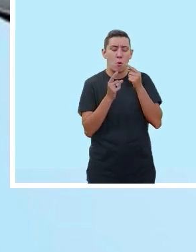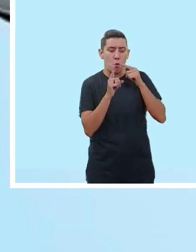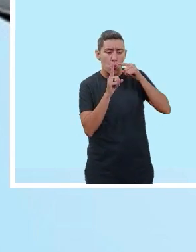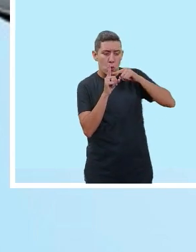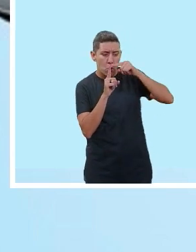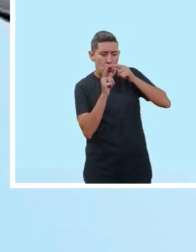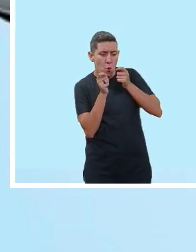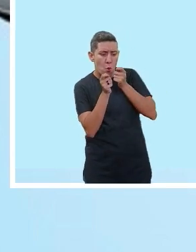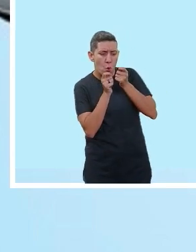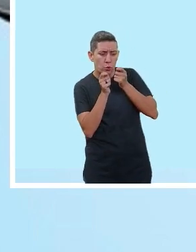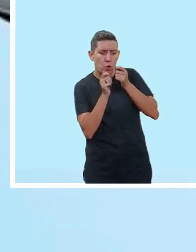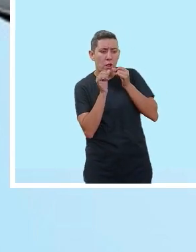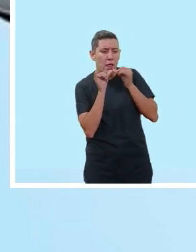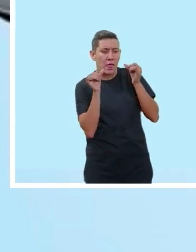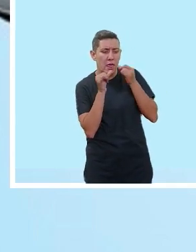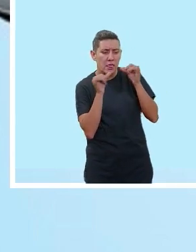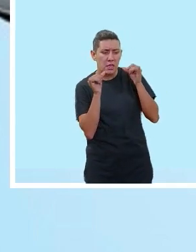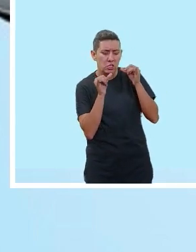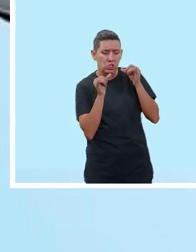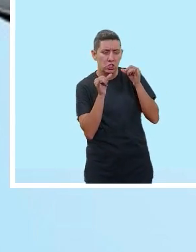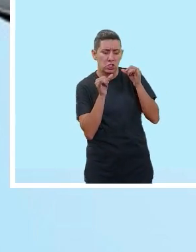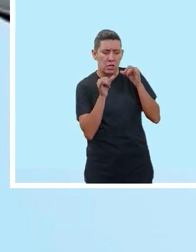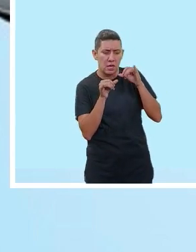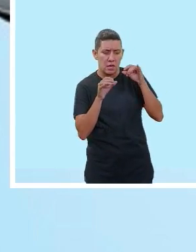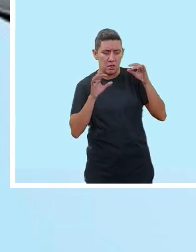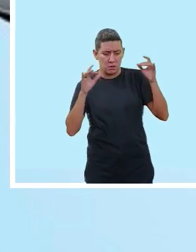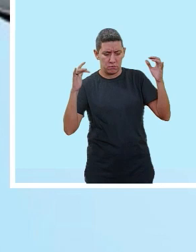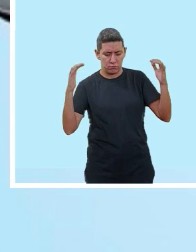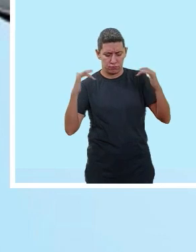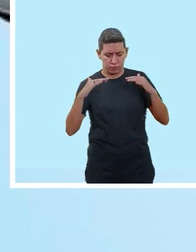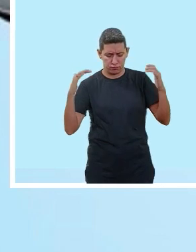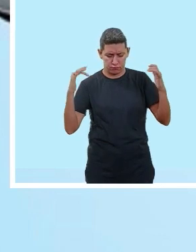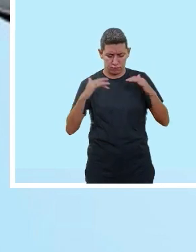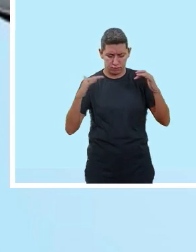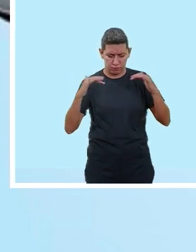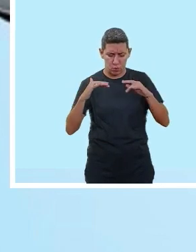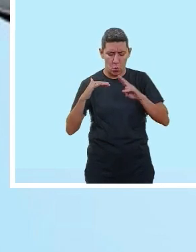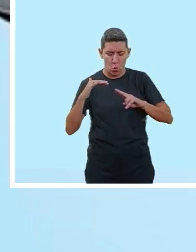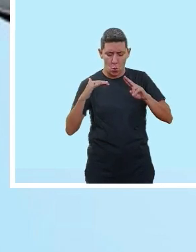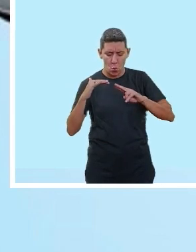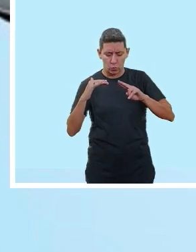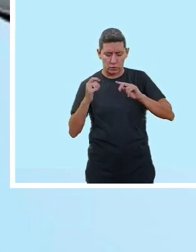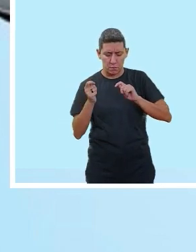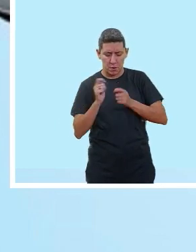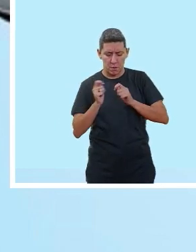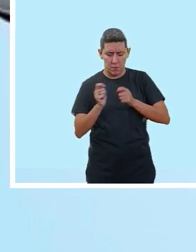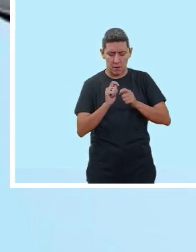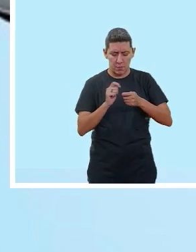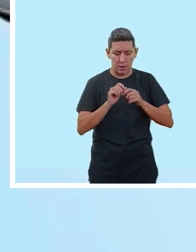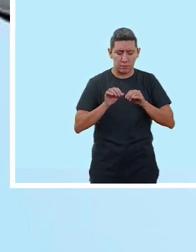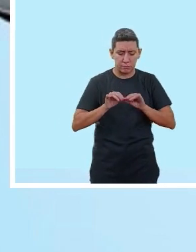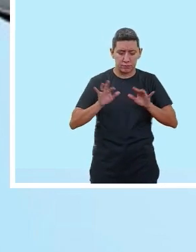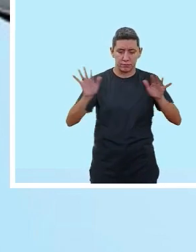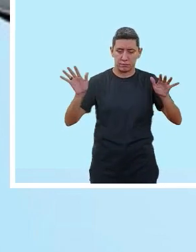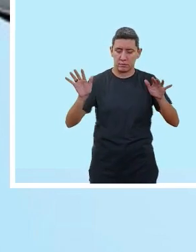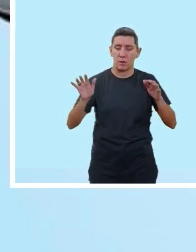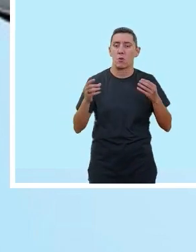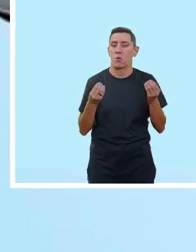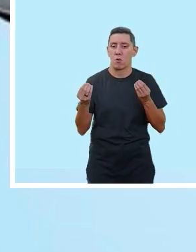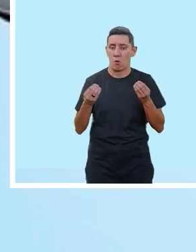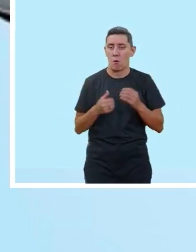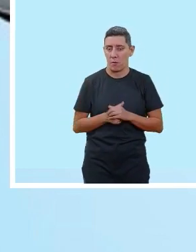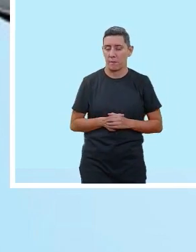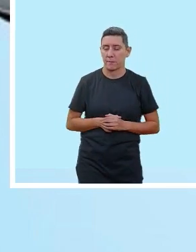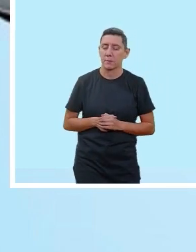entre toda a energia que você coloca dentro de um data center e quanto dessa energia realmente chega para a aplicação. Então, nesse exemplo, em